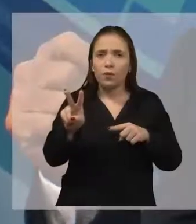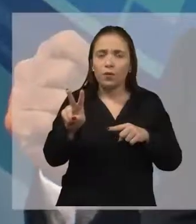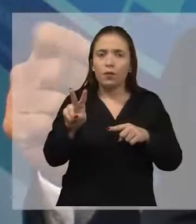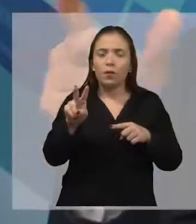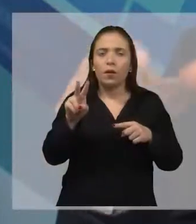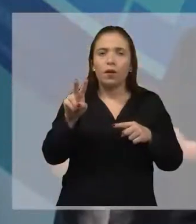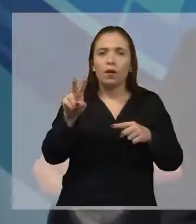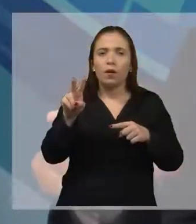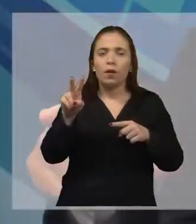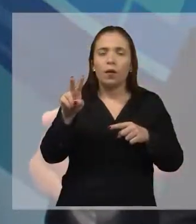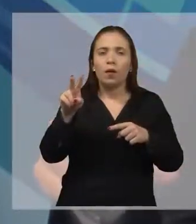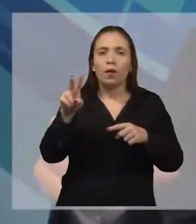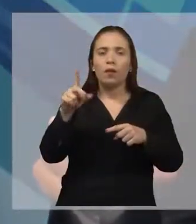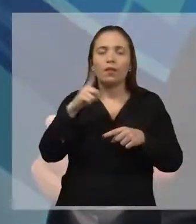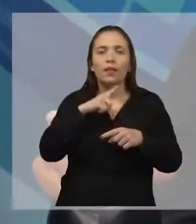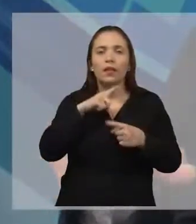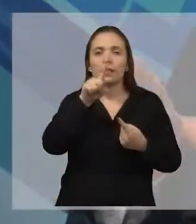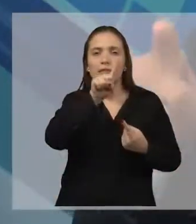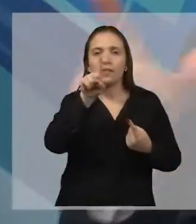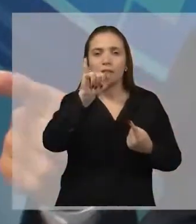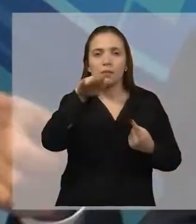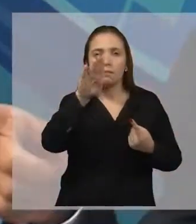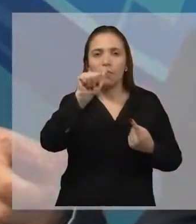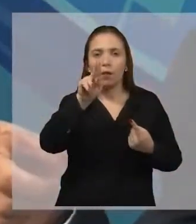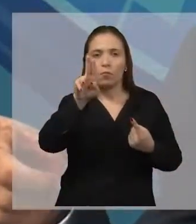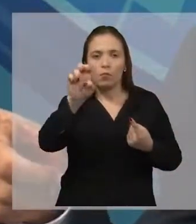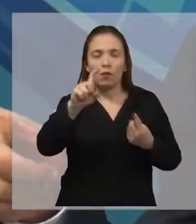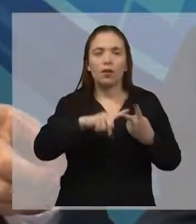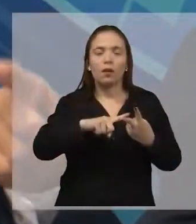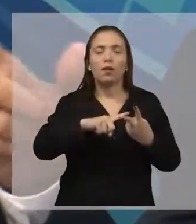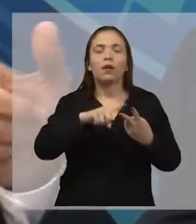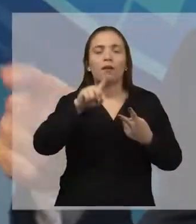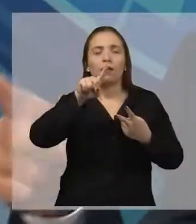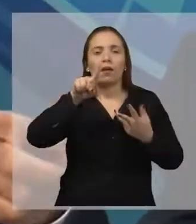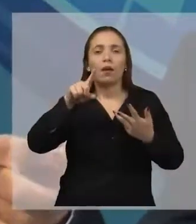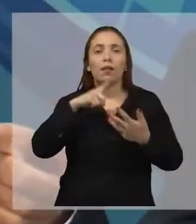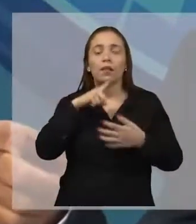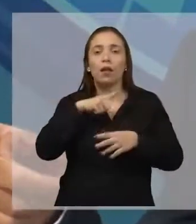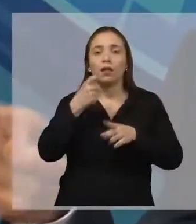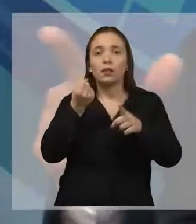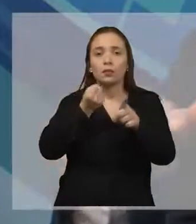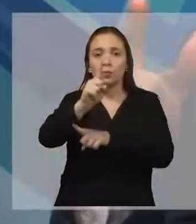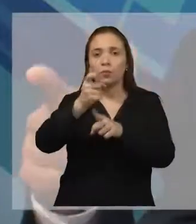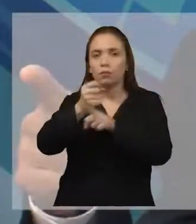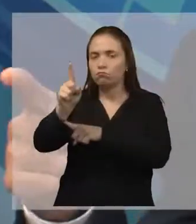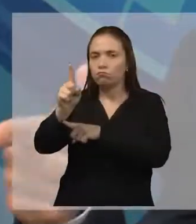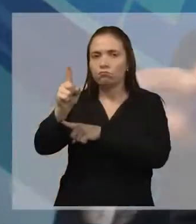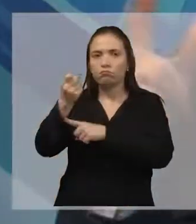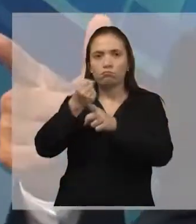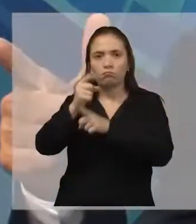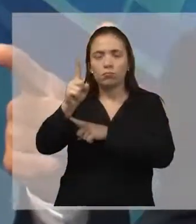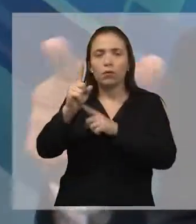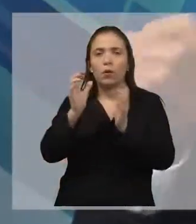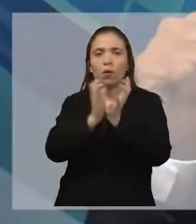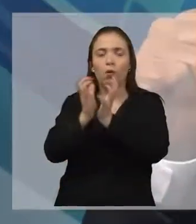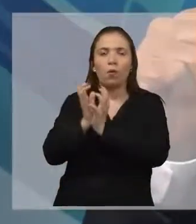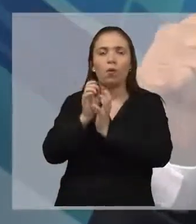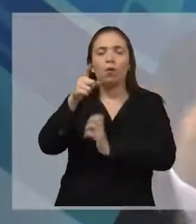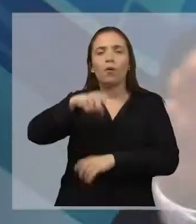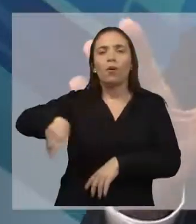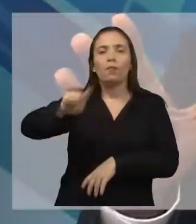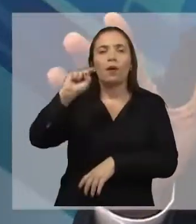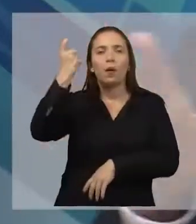Né? Então, nesse sentido, é jogar pano morno que nós não tivemos um regime ditatorial duro, 22 anos,